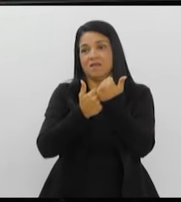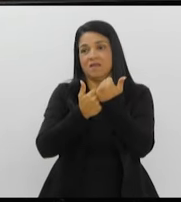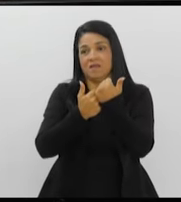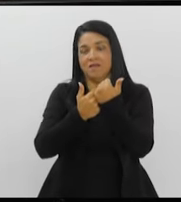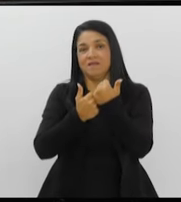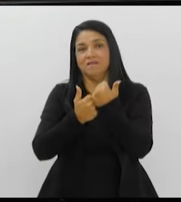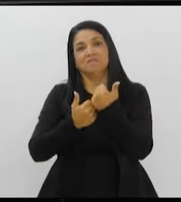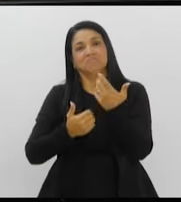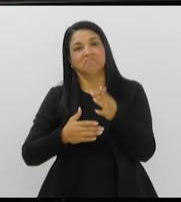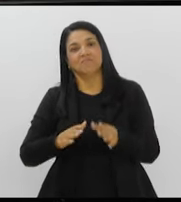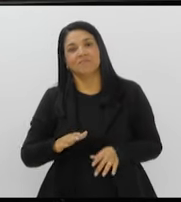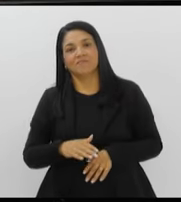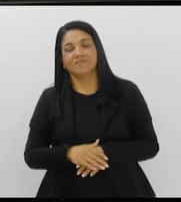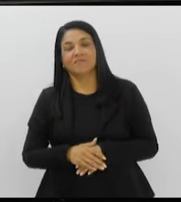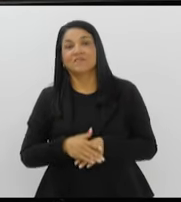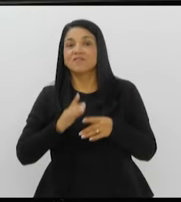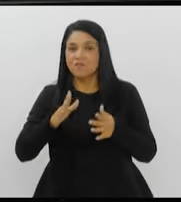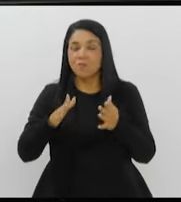Mas vamos seguir.